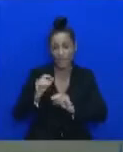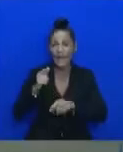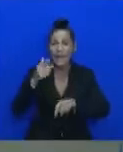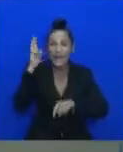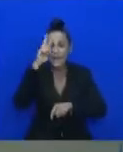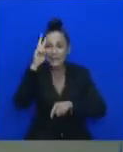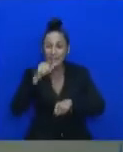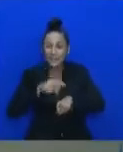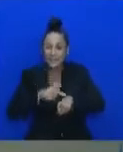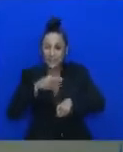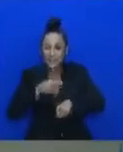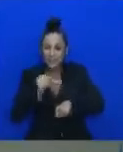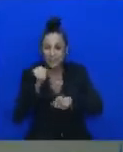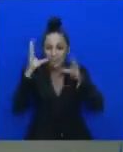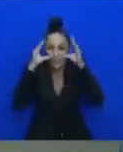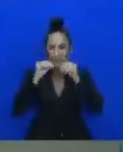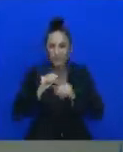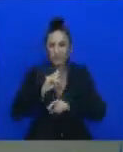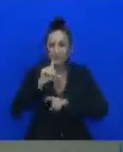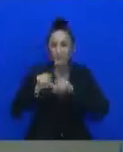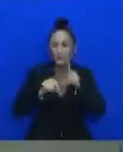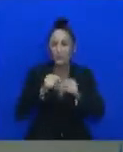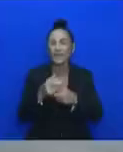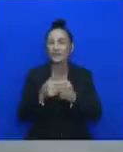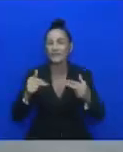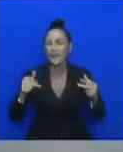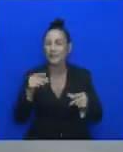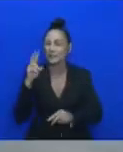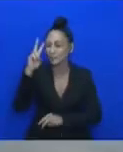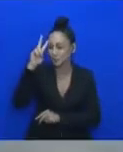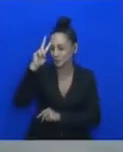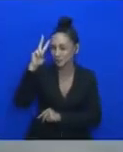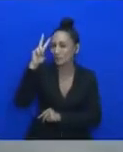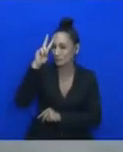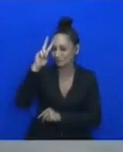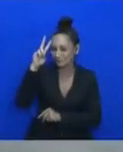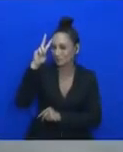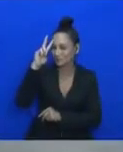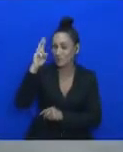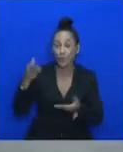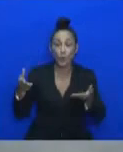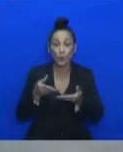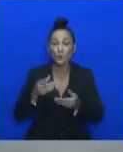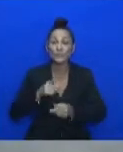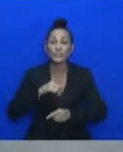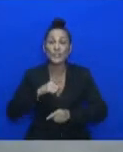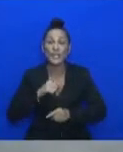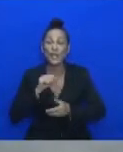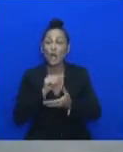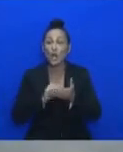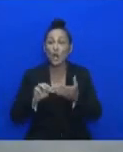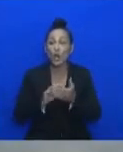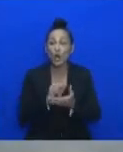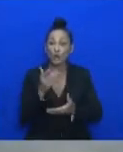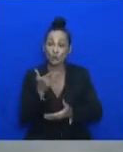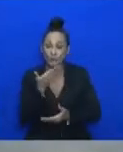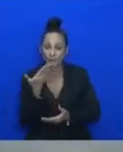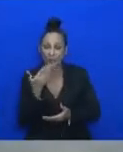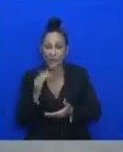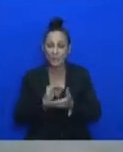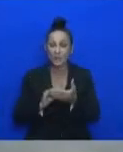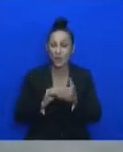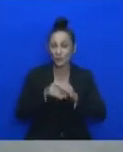que logo mais às 8 da noite realizaremos os demais sorteios desta segunda-feira. Hoje teremos Lotomania,